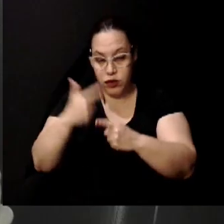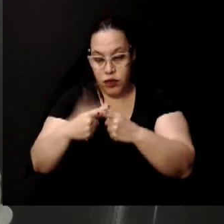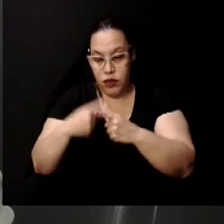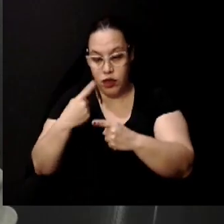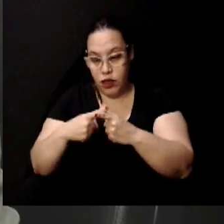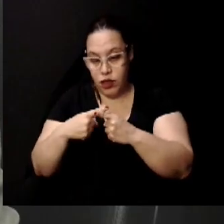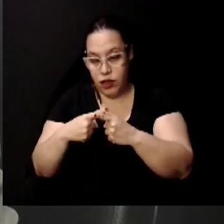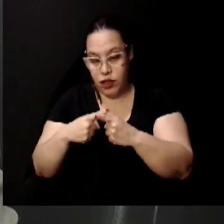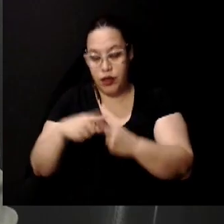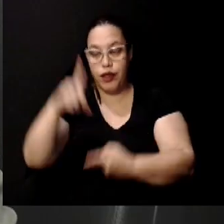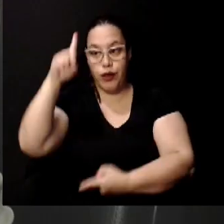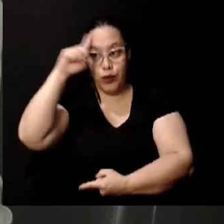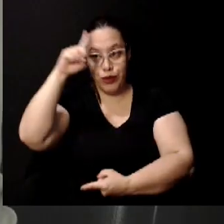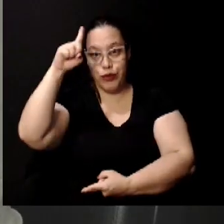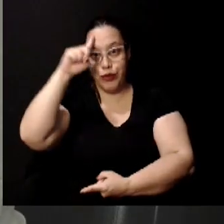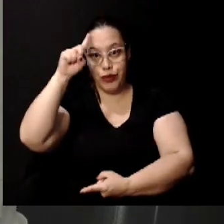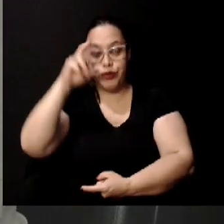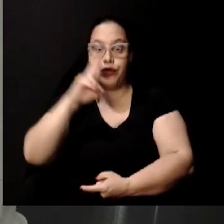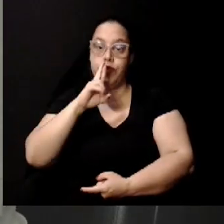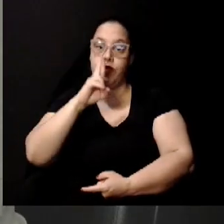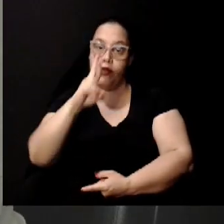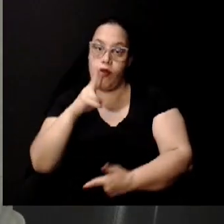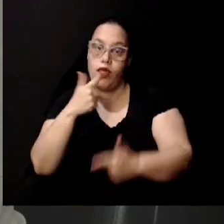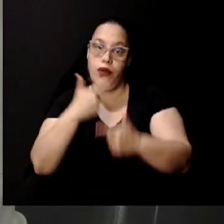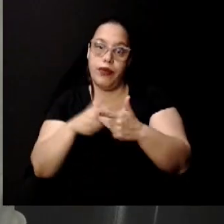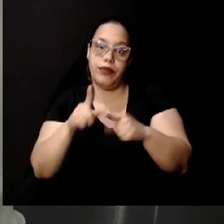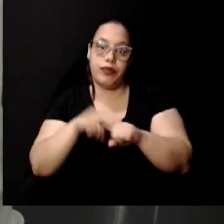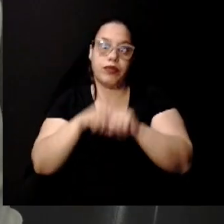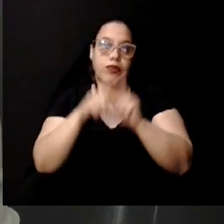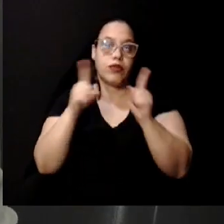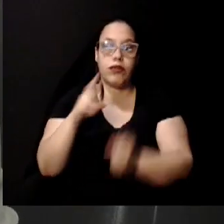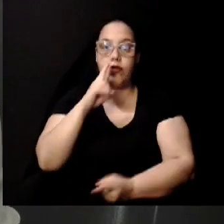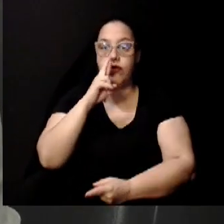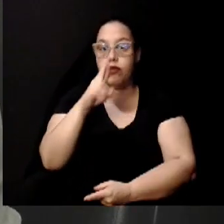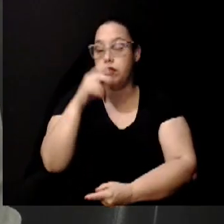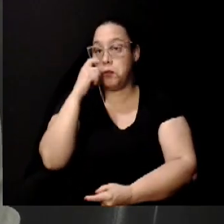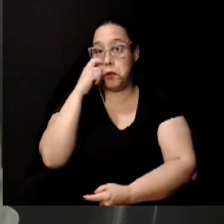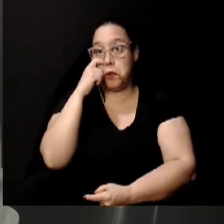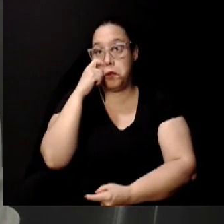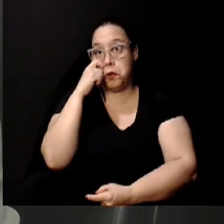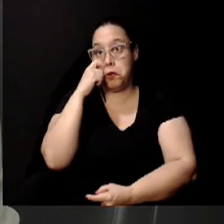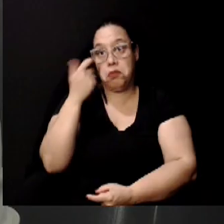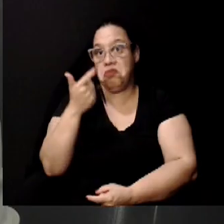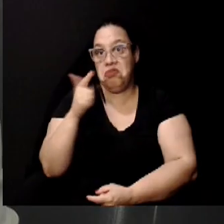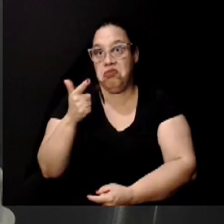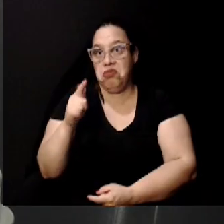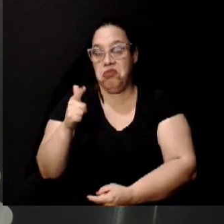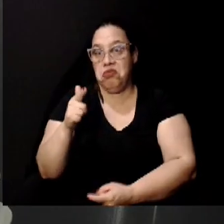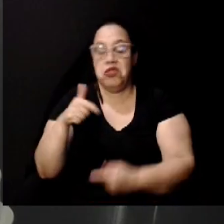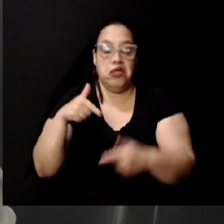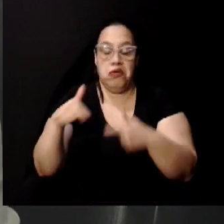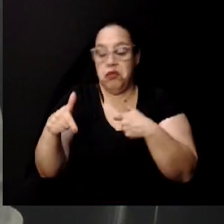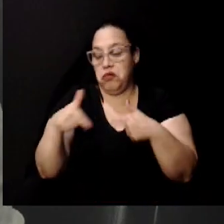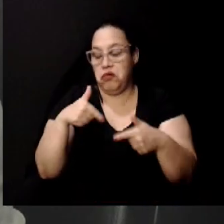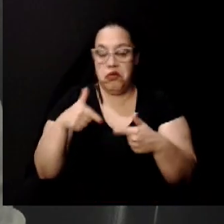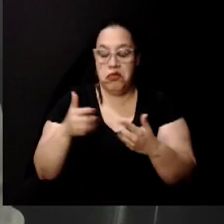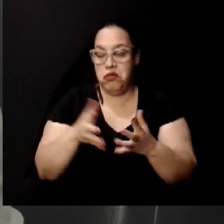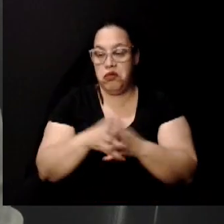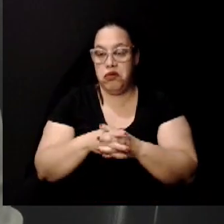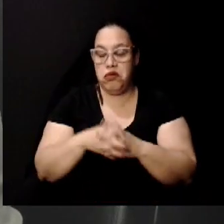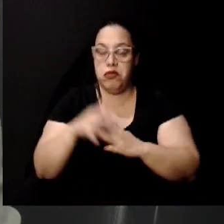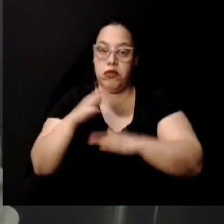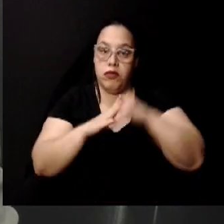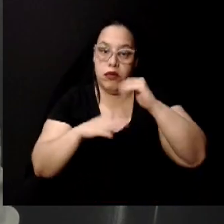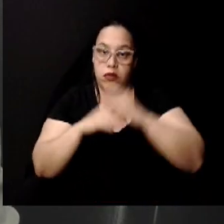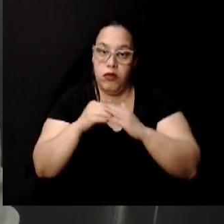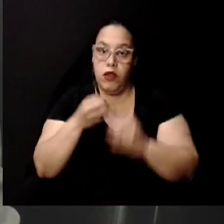E as soluções, não só os problemas, mas as soluções. Não existe trabalho e serviço bem